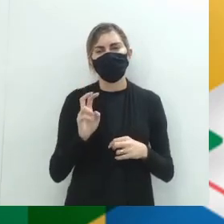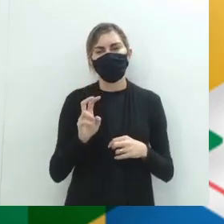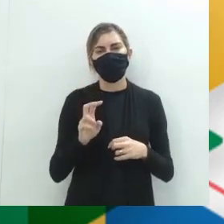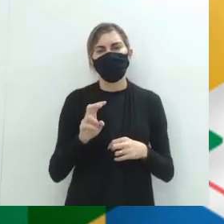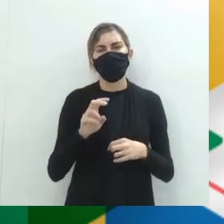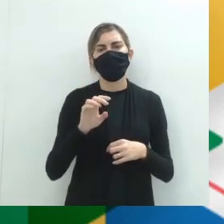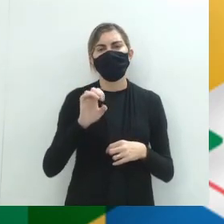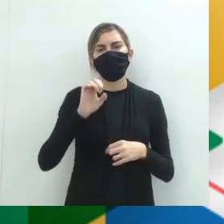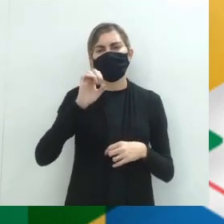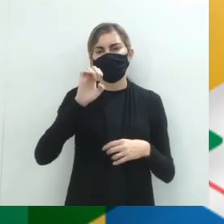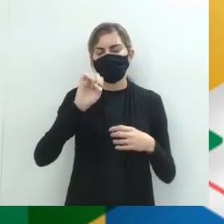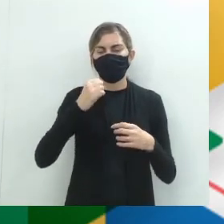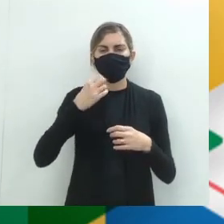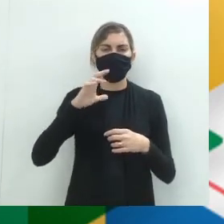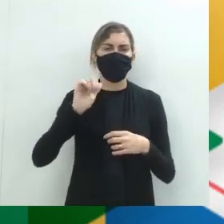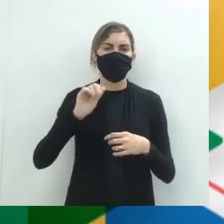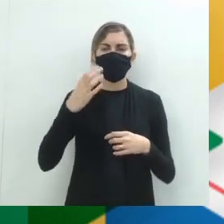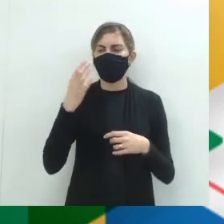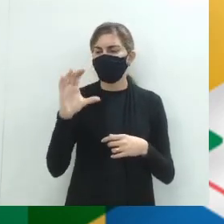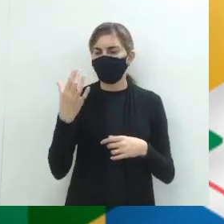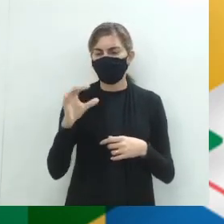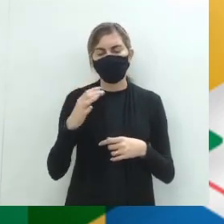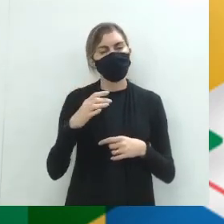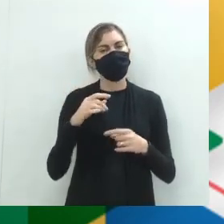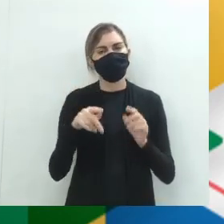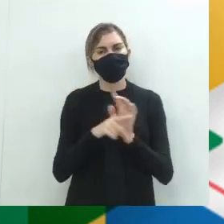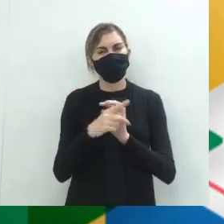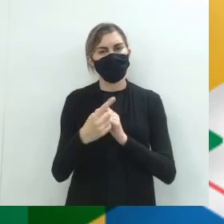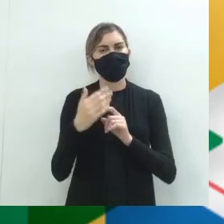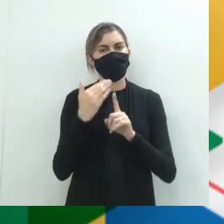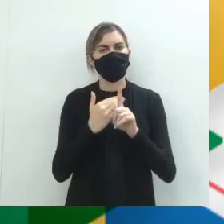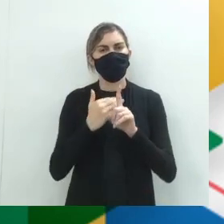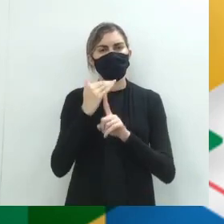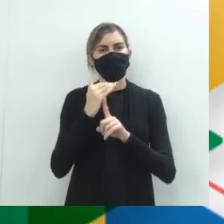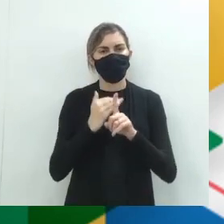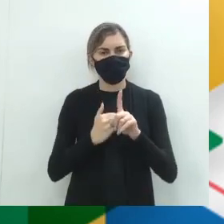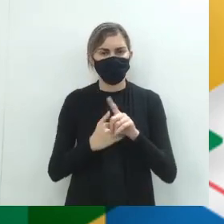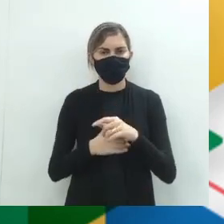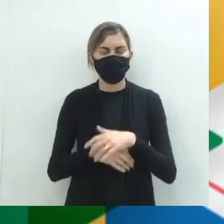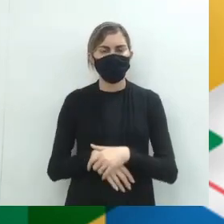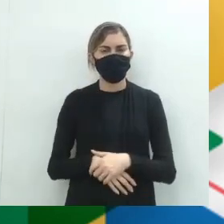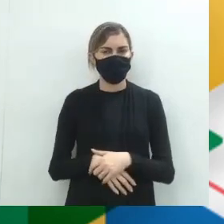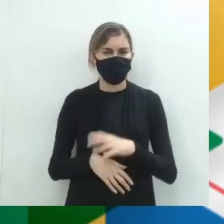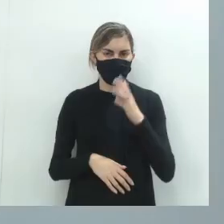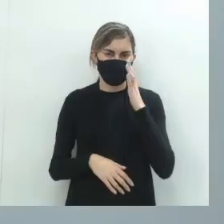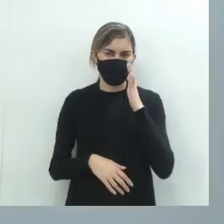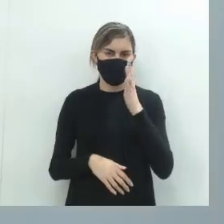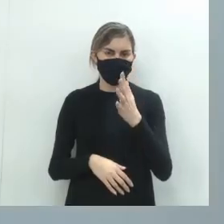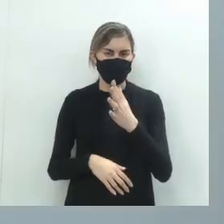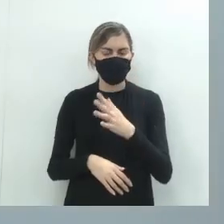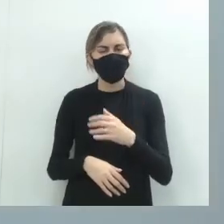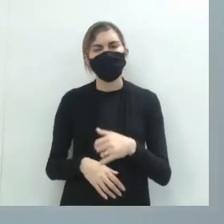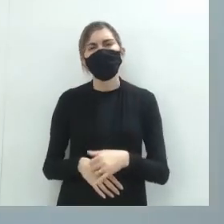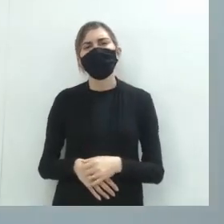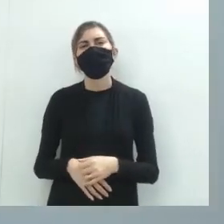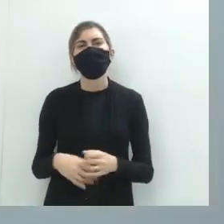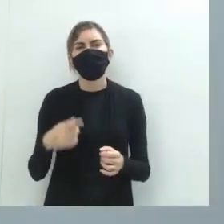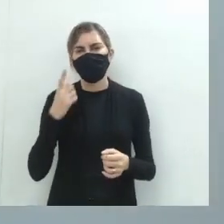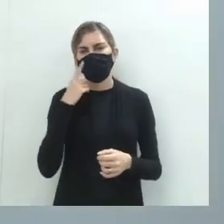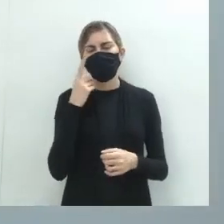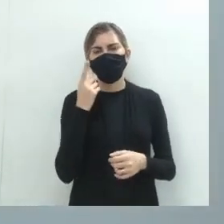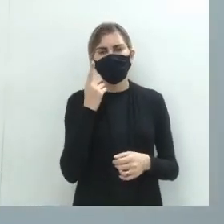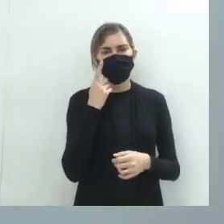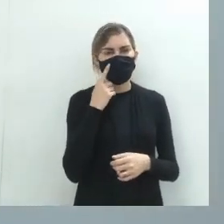escala Celsius. É o correspondente das temperaturas. Meu povo, Preste atenção, desculpa.